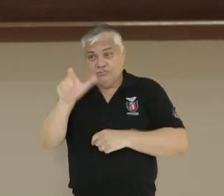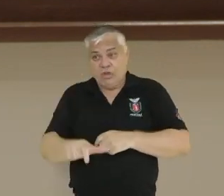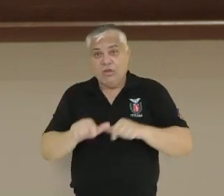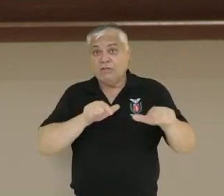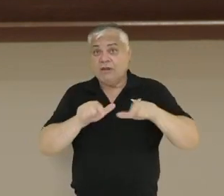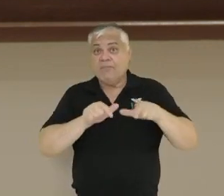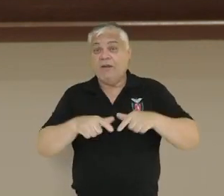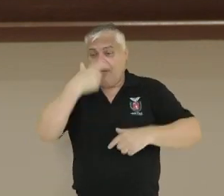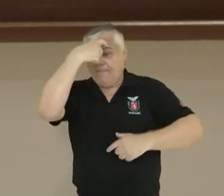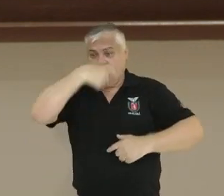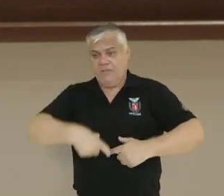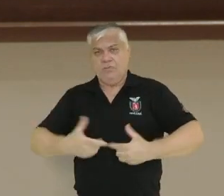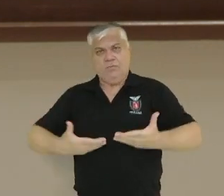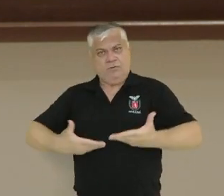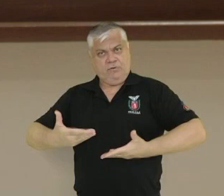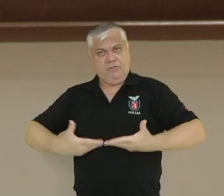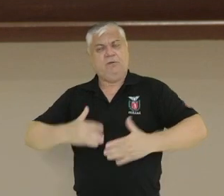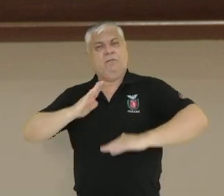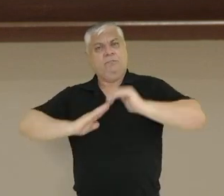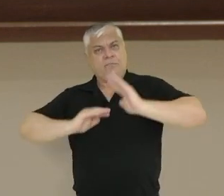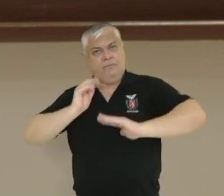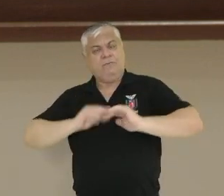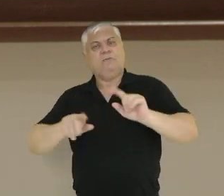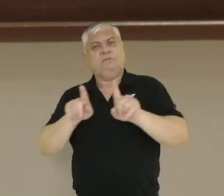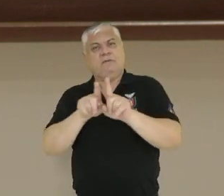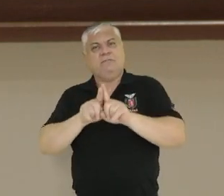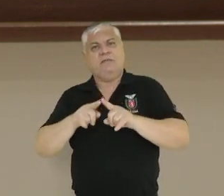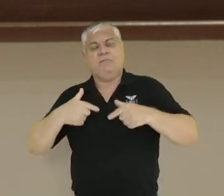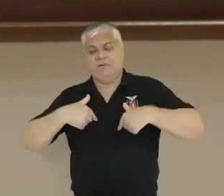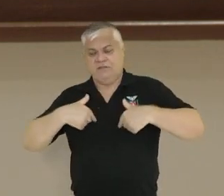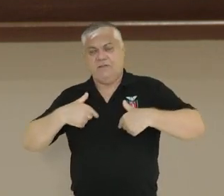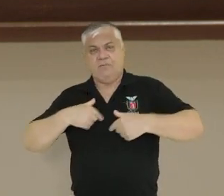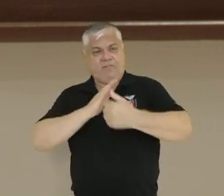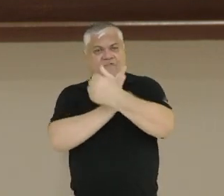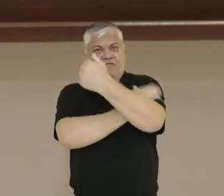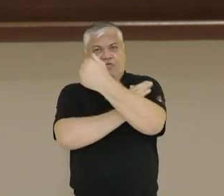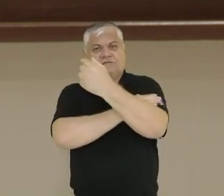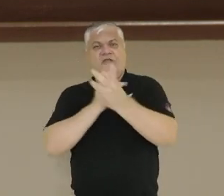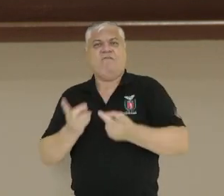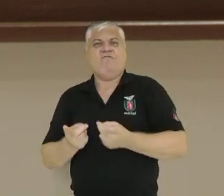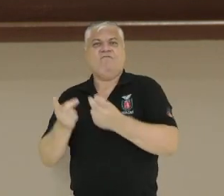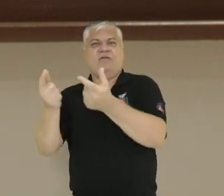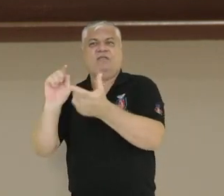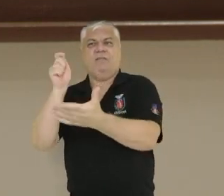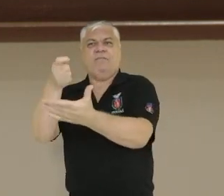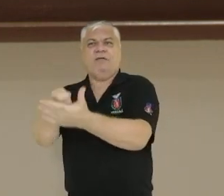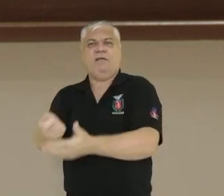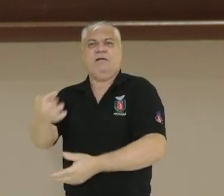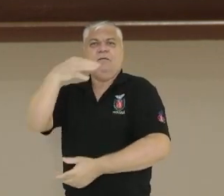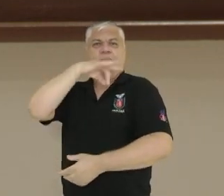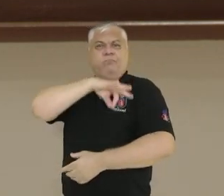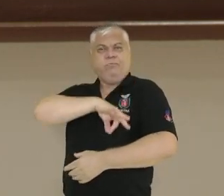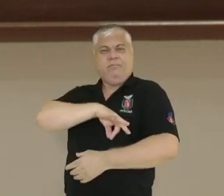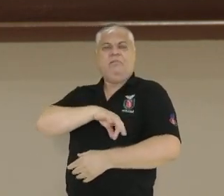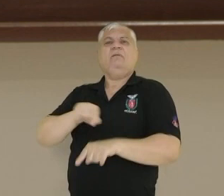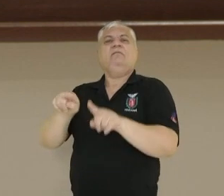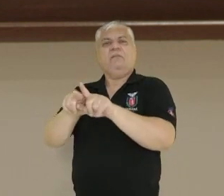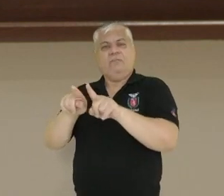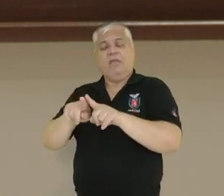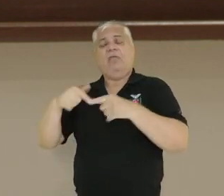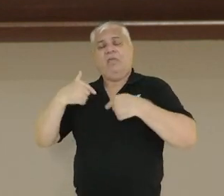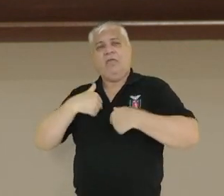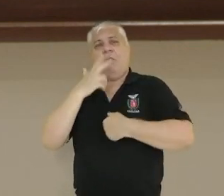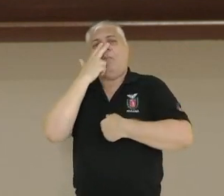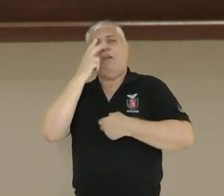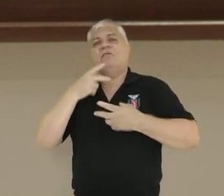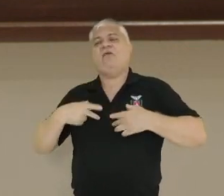o trabalhador em si. Então, quando você vende a sua força de trabalho, você também é tratado como uma